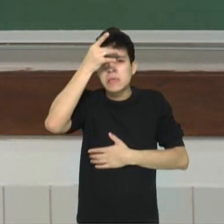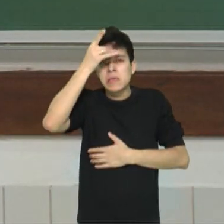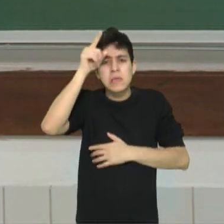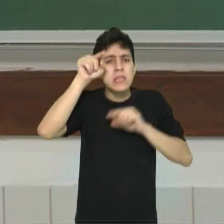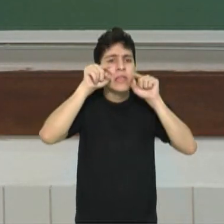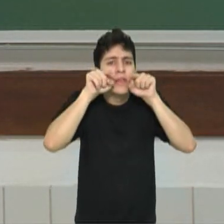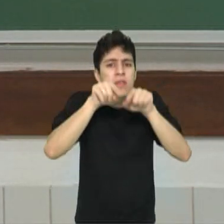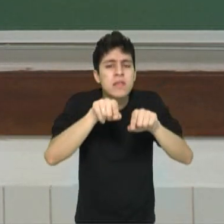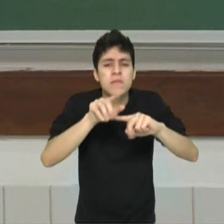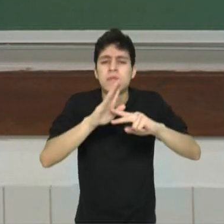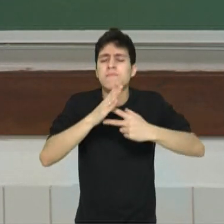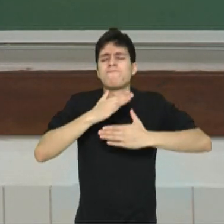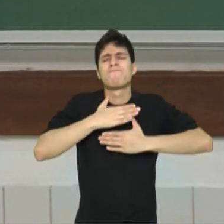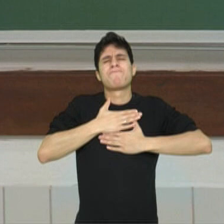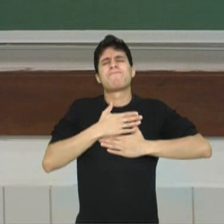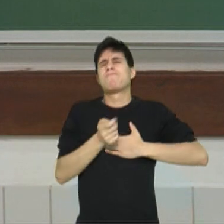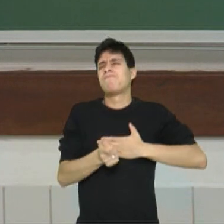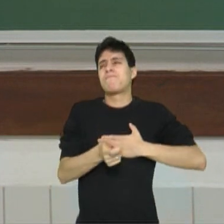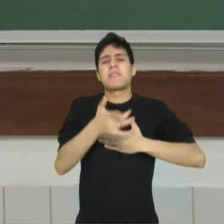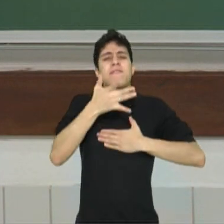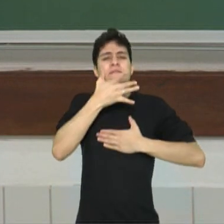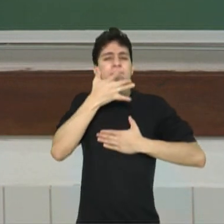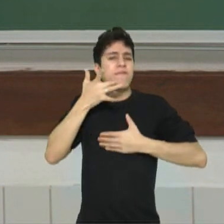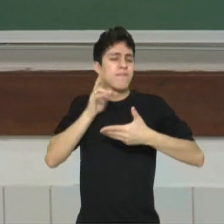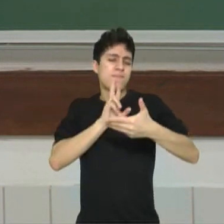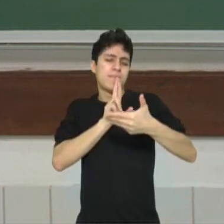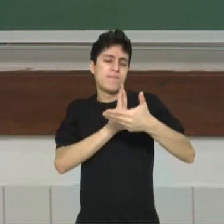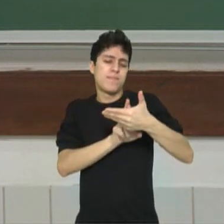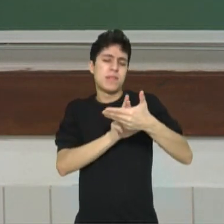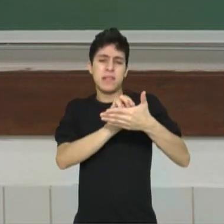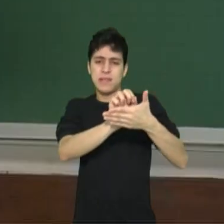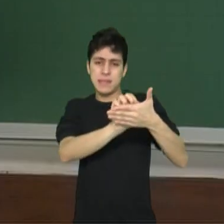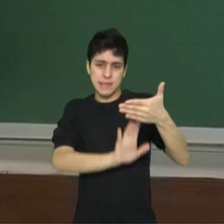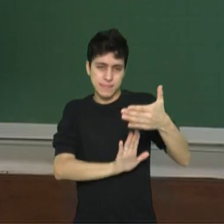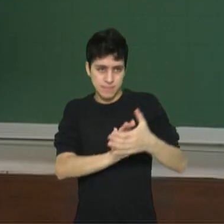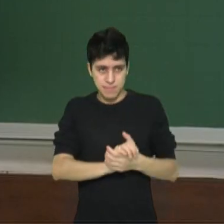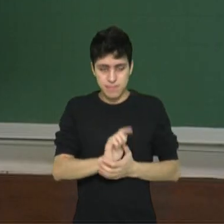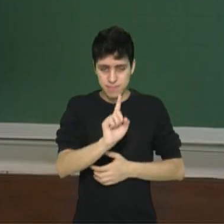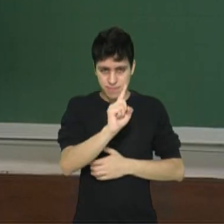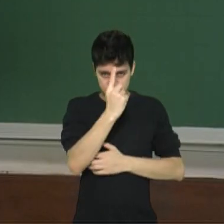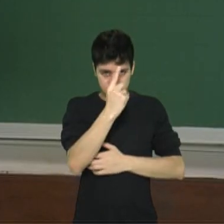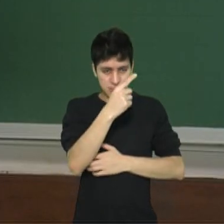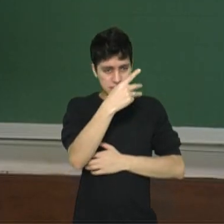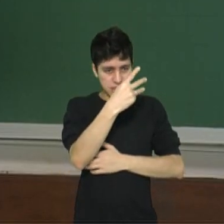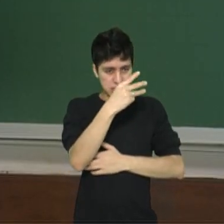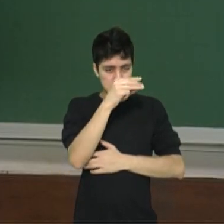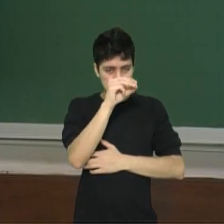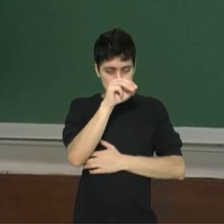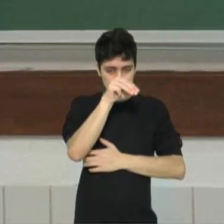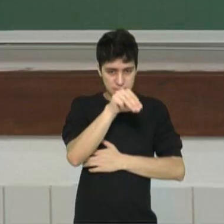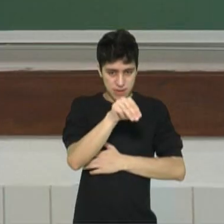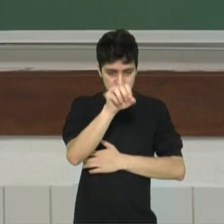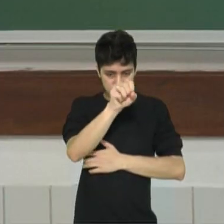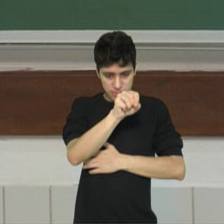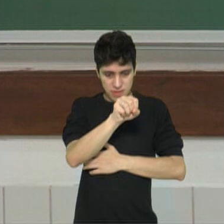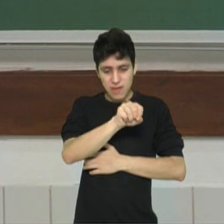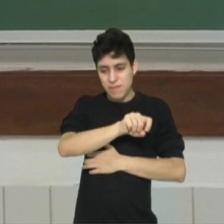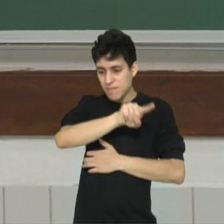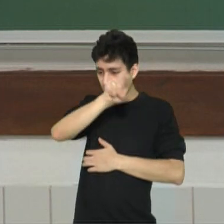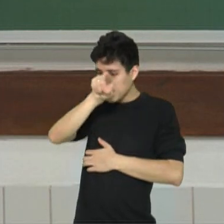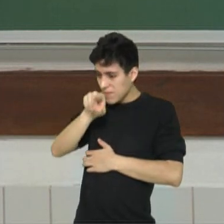está tranquilo para acertar o exercício. Então, na primeira, 30 metros por segundo é igual a 108